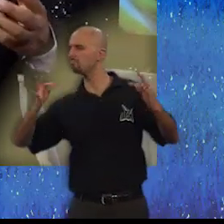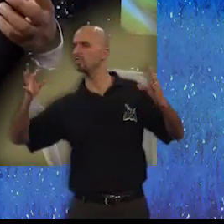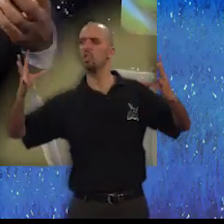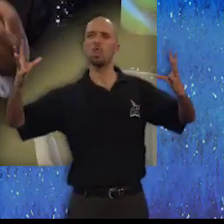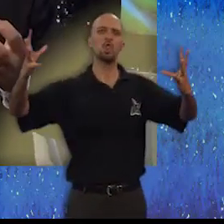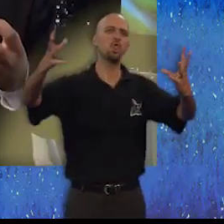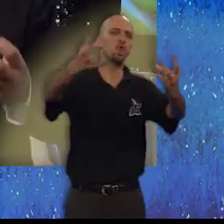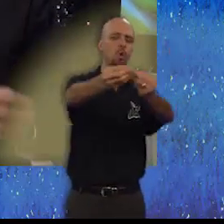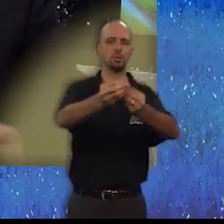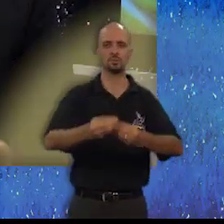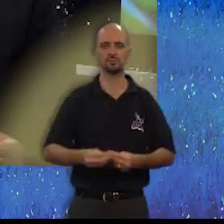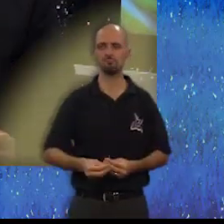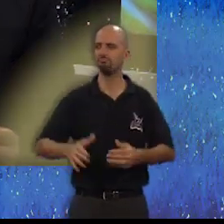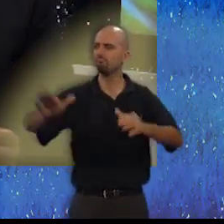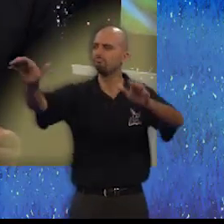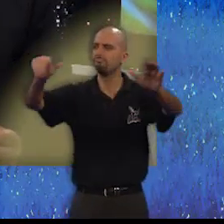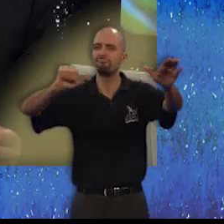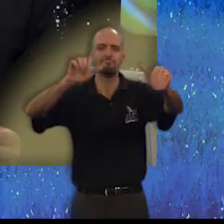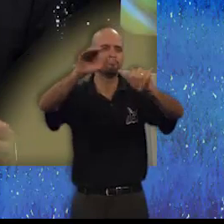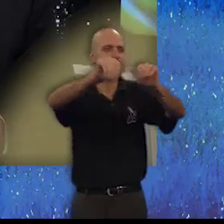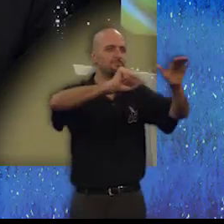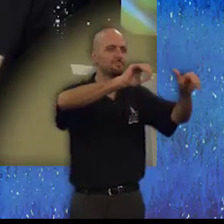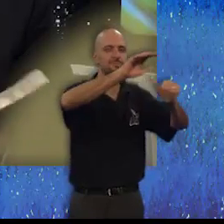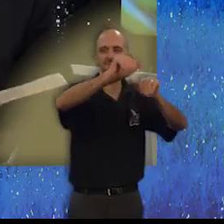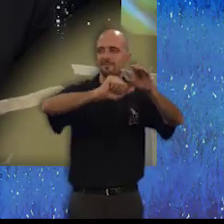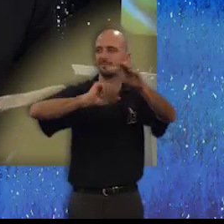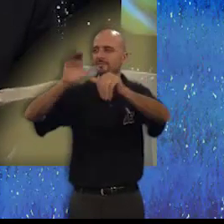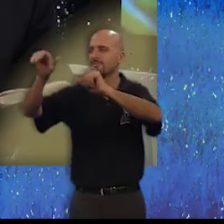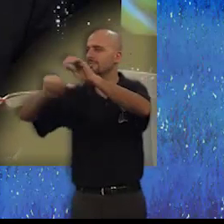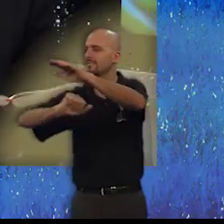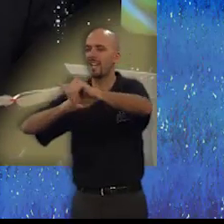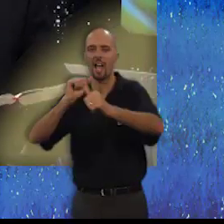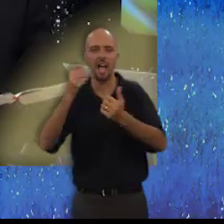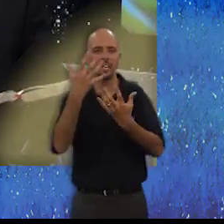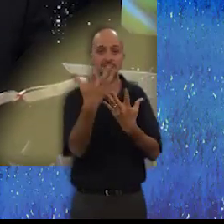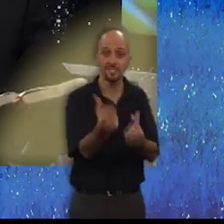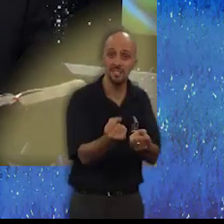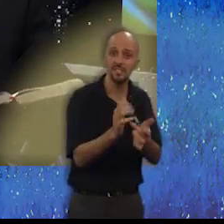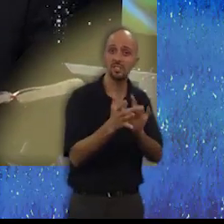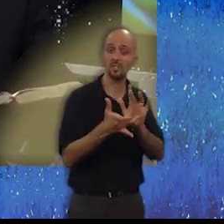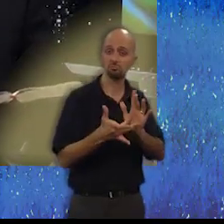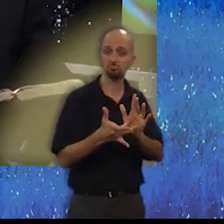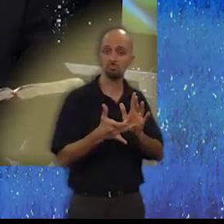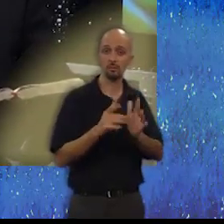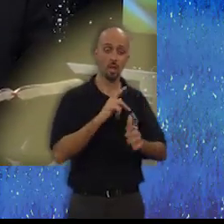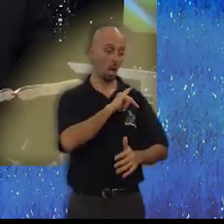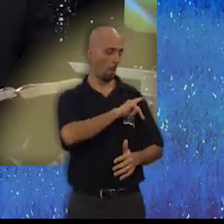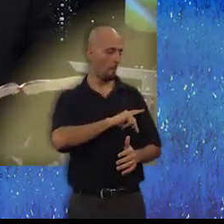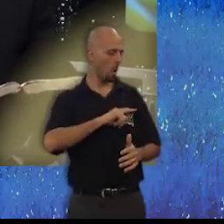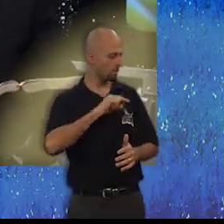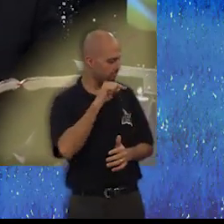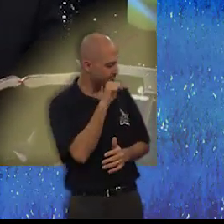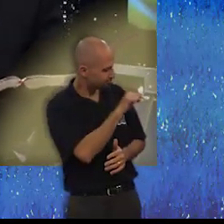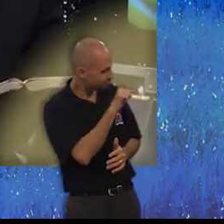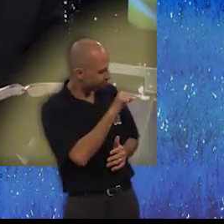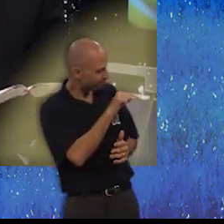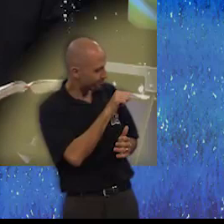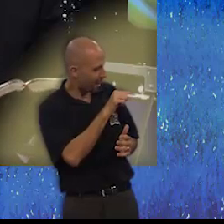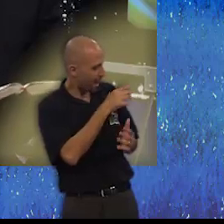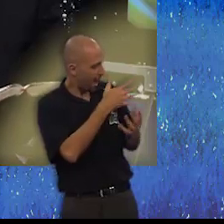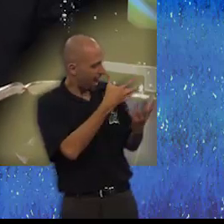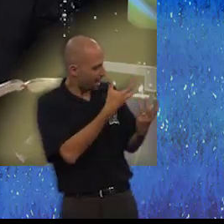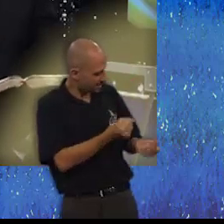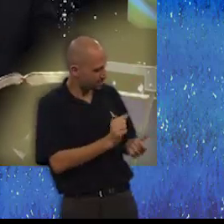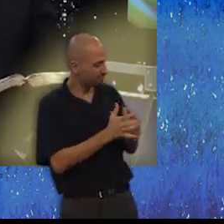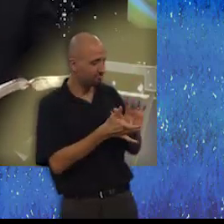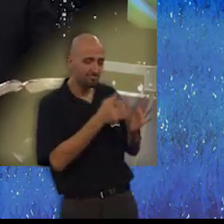isso Ele está chamando todas as pessoas. E assim como Saulo aceitou o chamado de Jesus de uma maneira